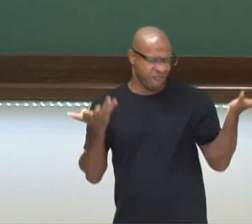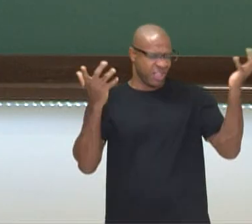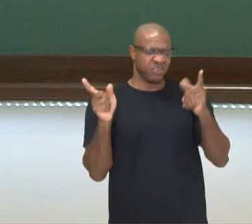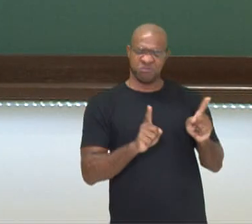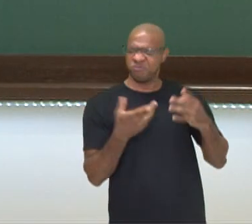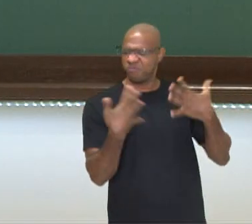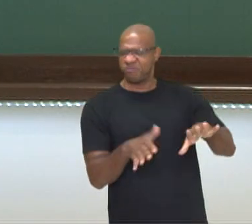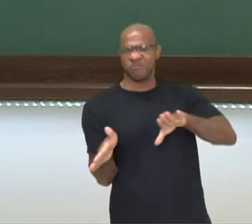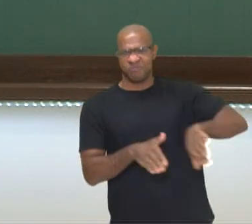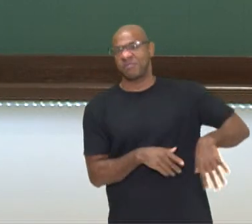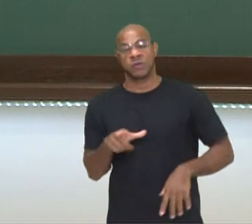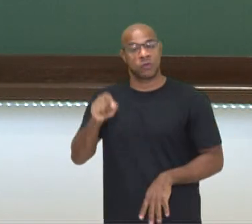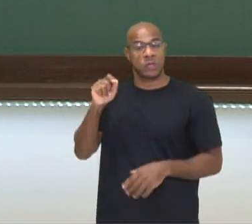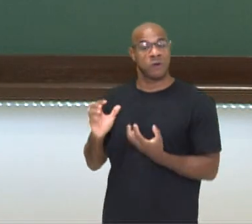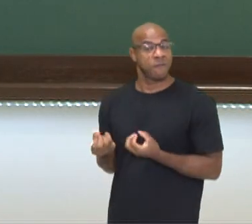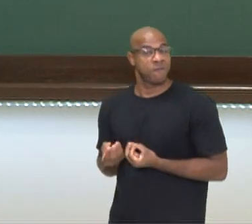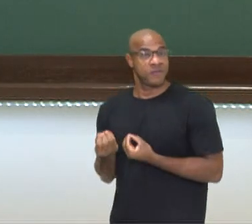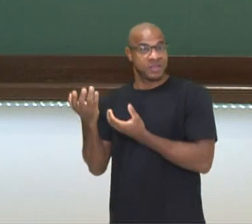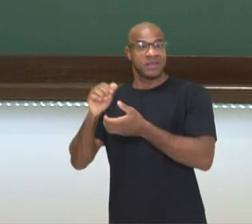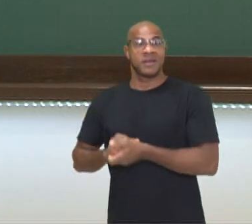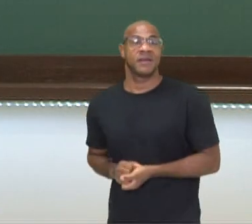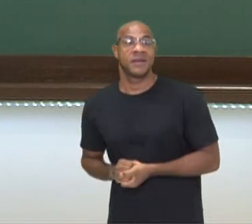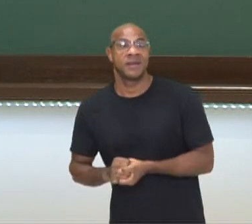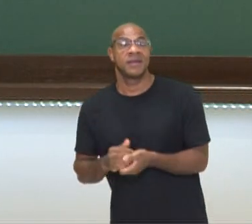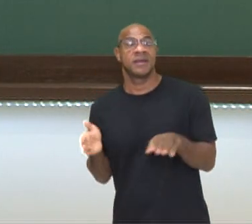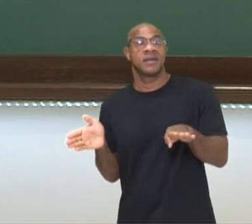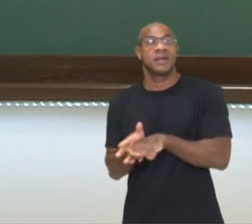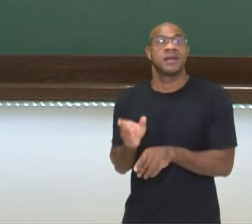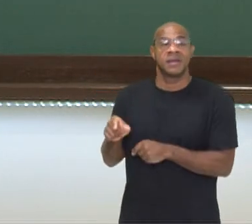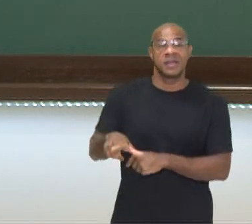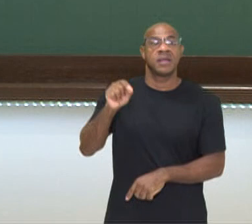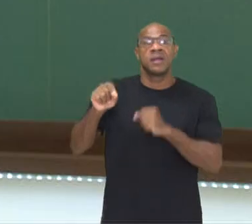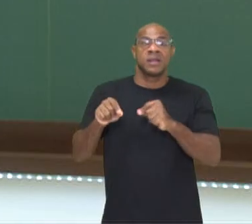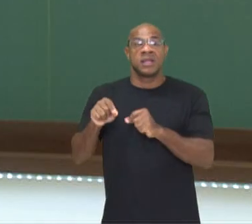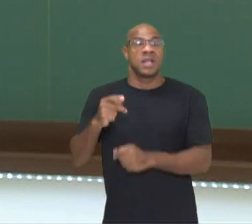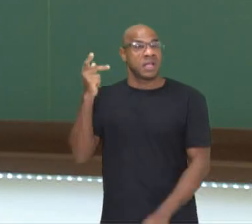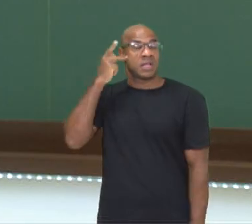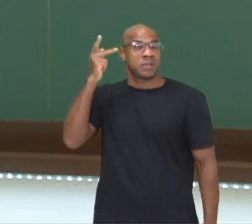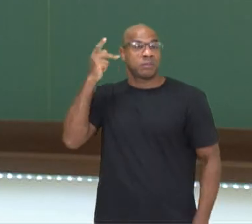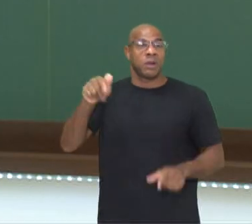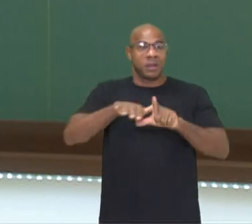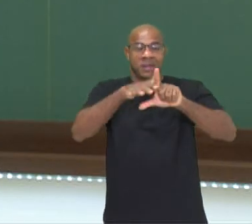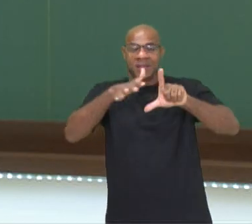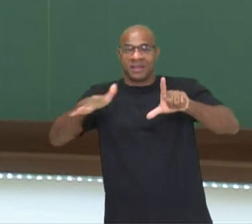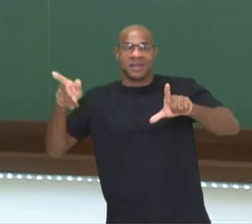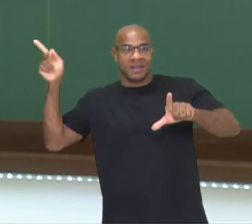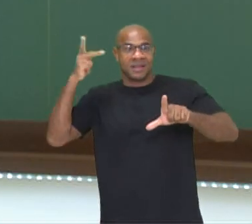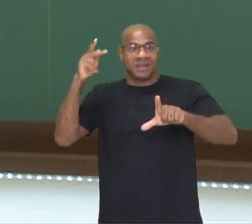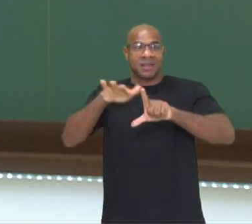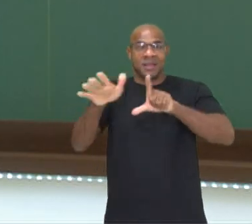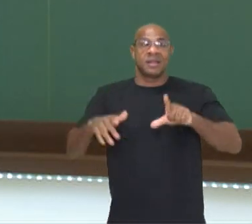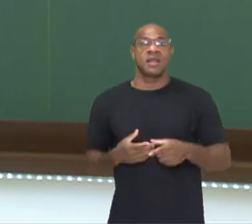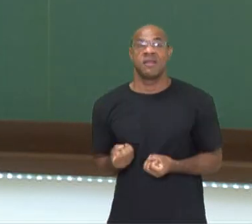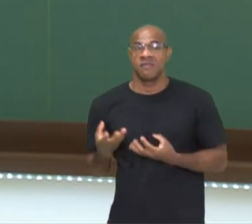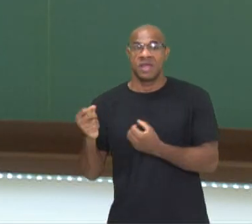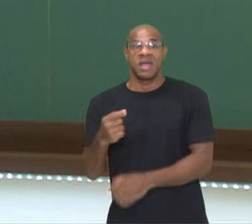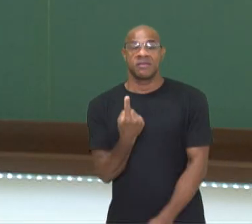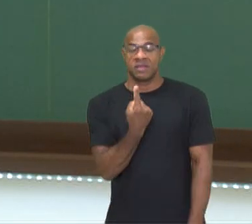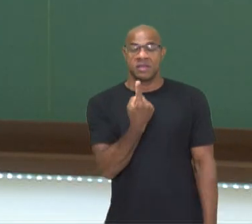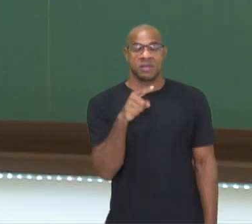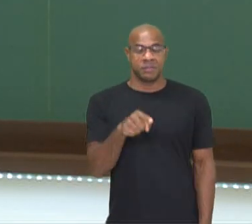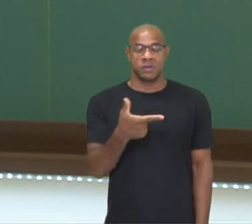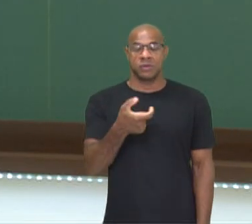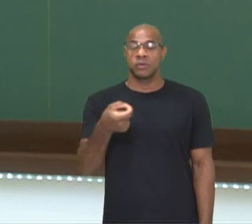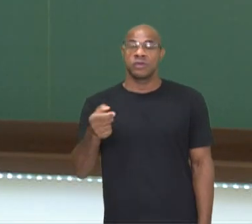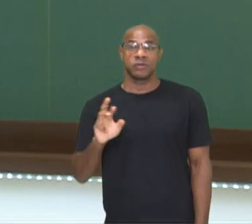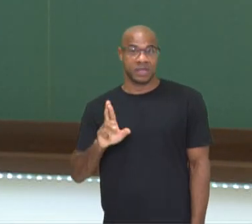viagem. Muito bem, Joyce. O destino escolhido foi o litoral norte de São Paulo e a viagem vai custar R$ 1.200,